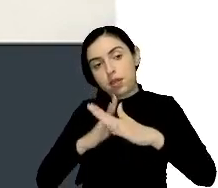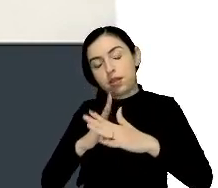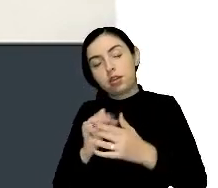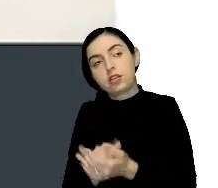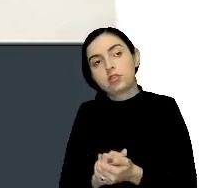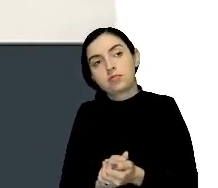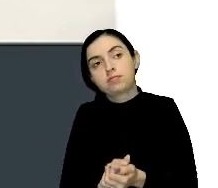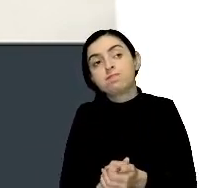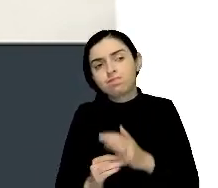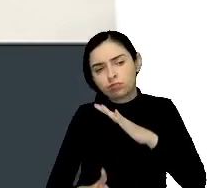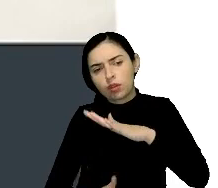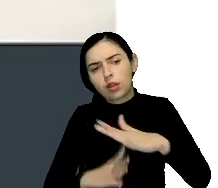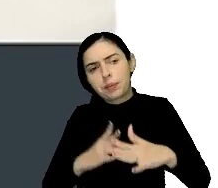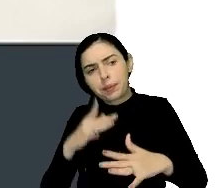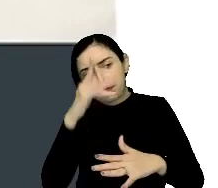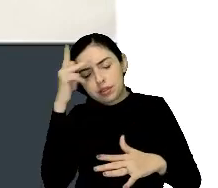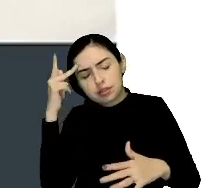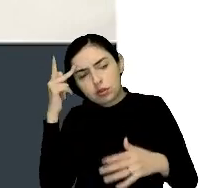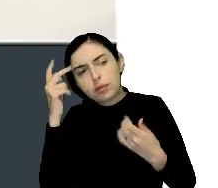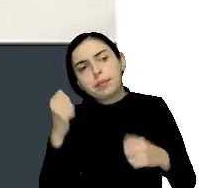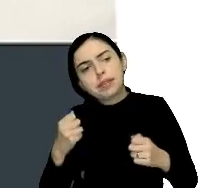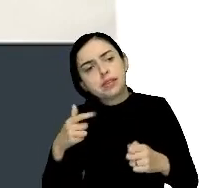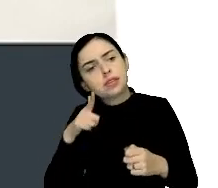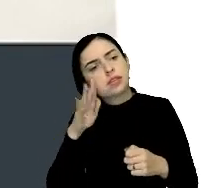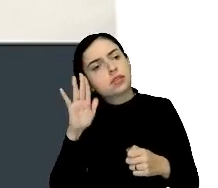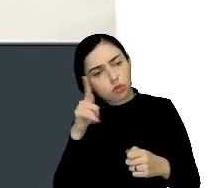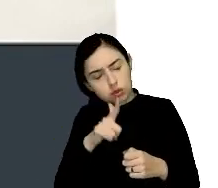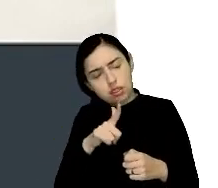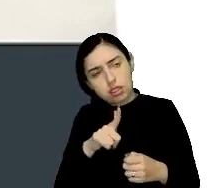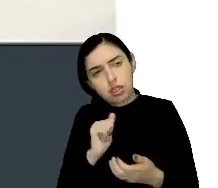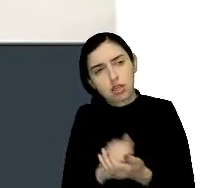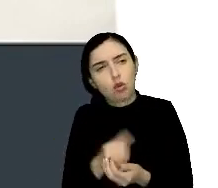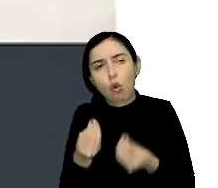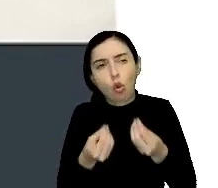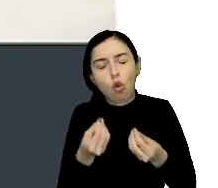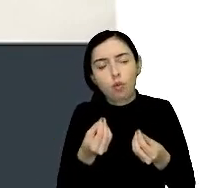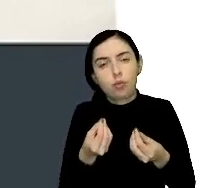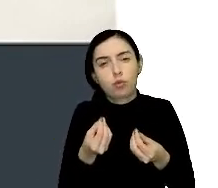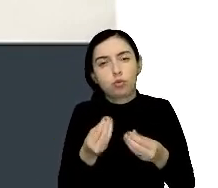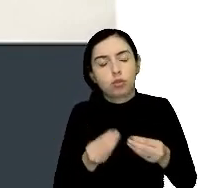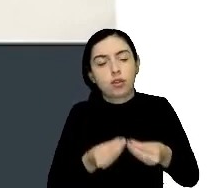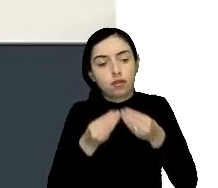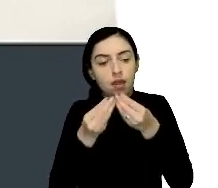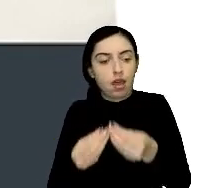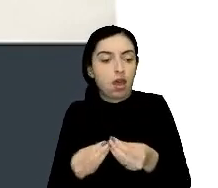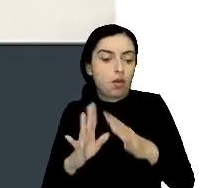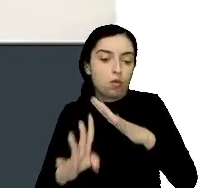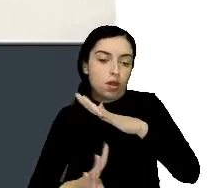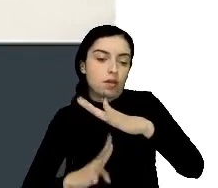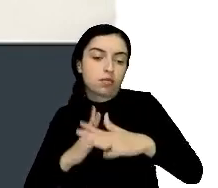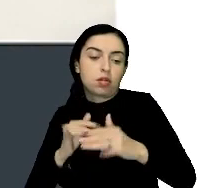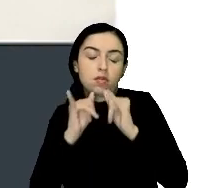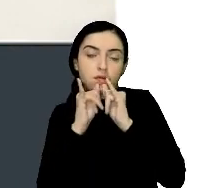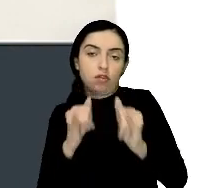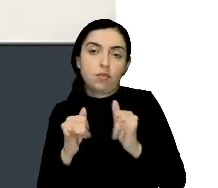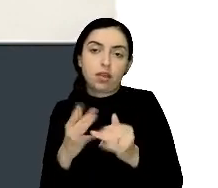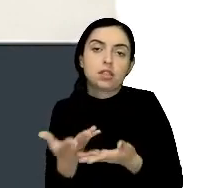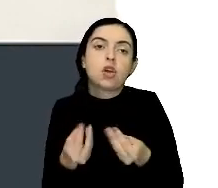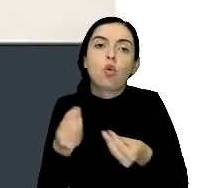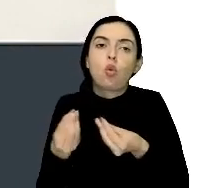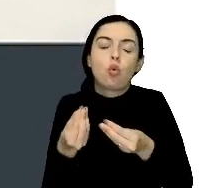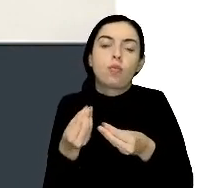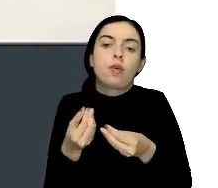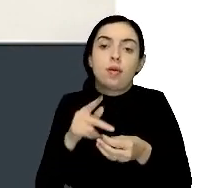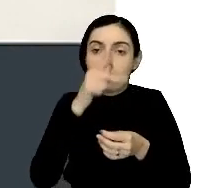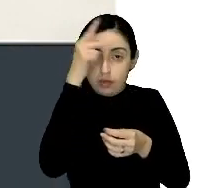migrante tem que saber que isso é possível, né? Como que eu vou levar a esse migrante essa informação e como que ele vai